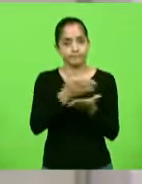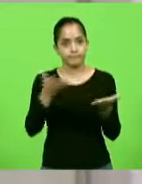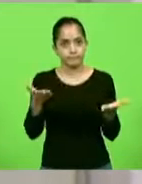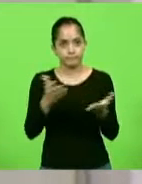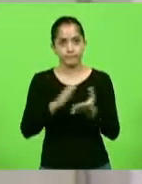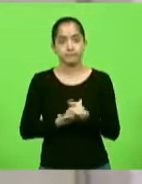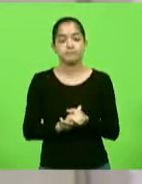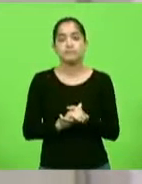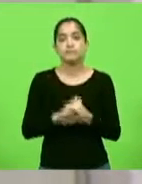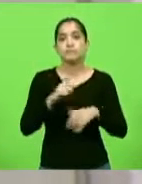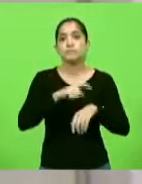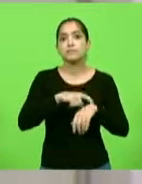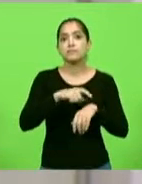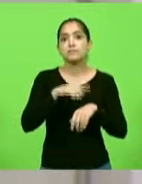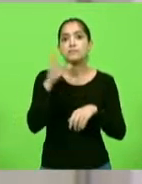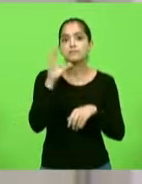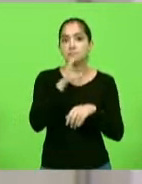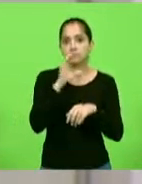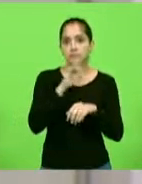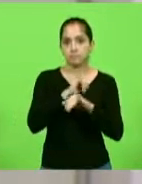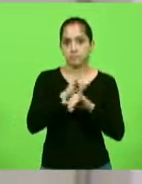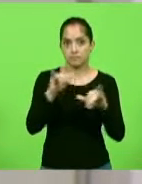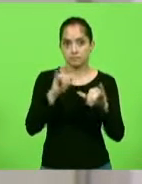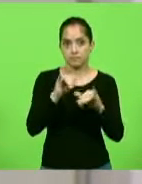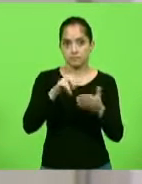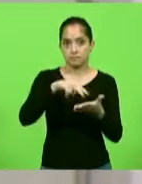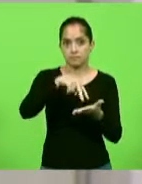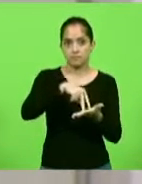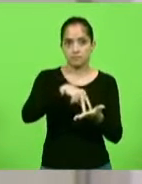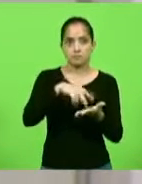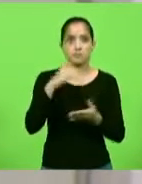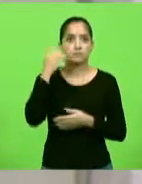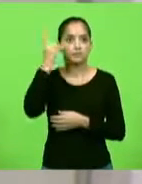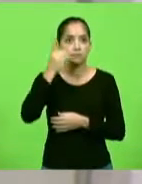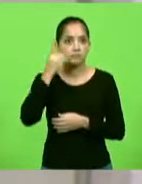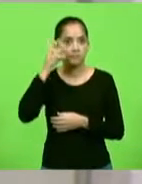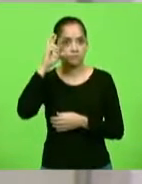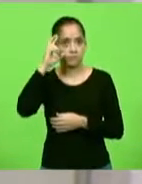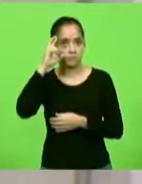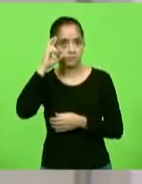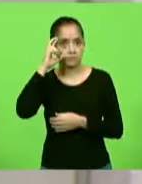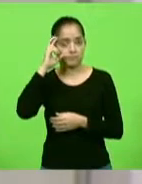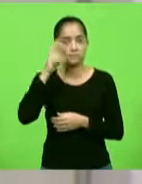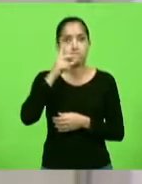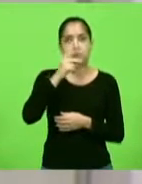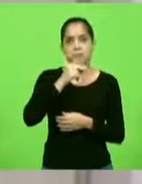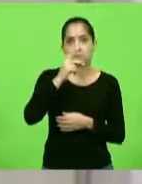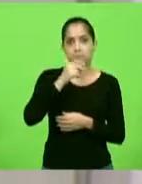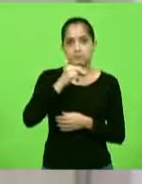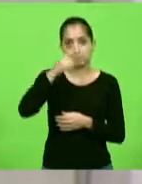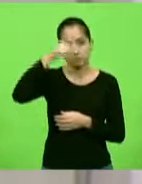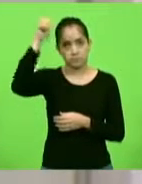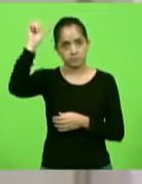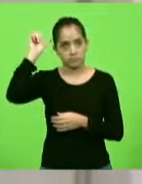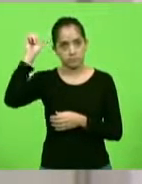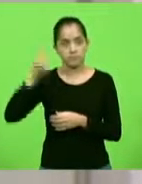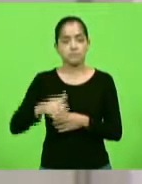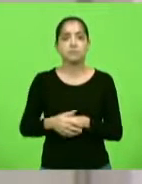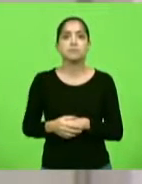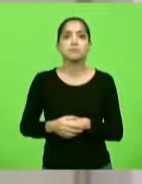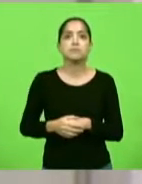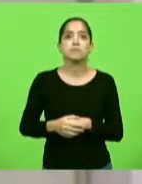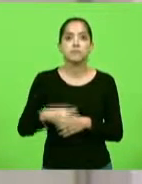Breves comunicações fizeram uso da palavra os senhores deputados, Ricardo Alba, Kennedy Nunes, sargento Lima e a senhora